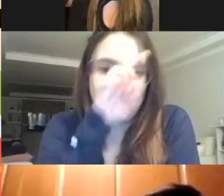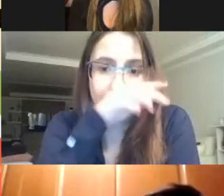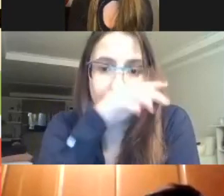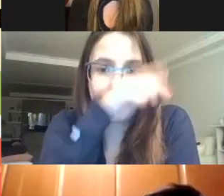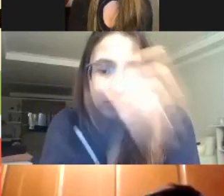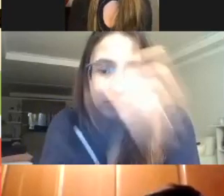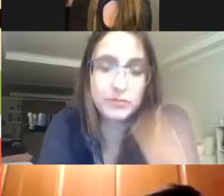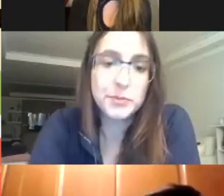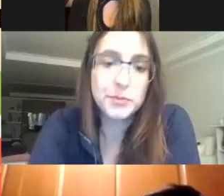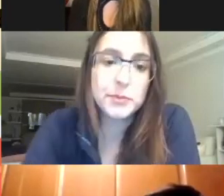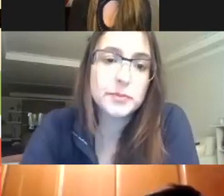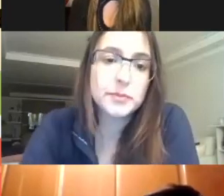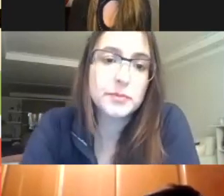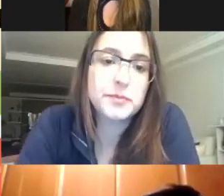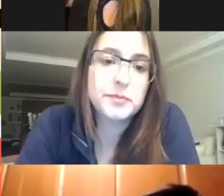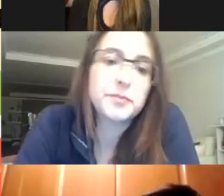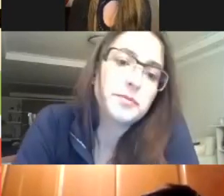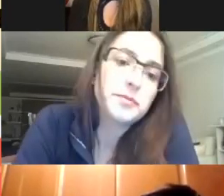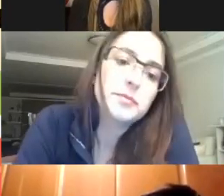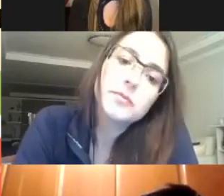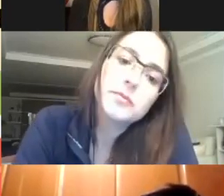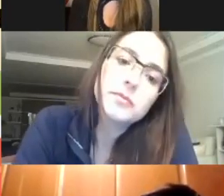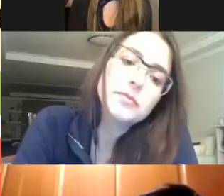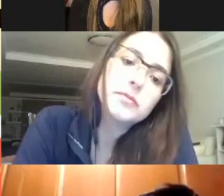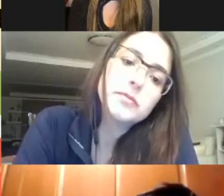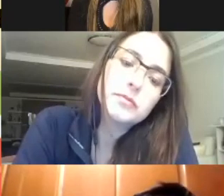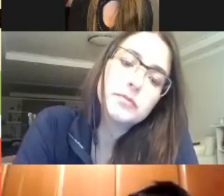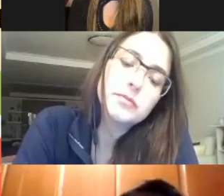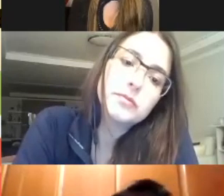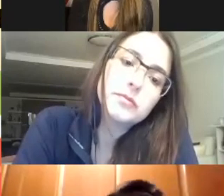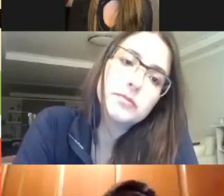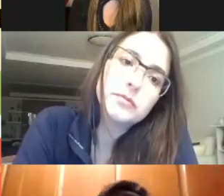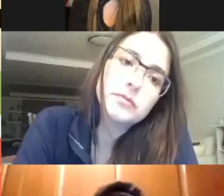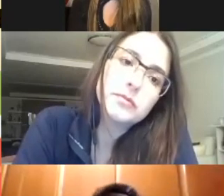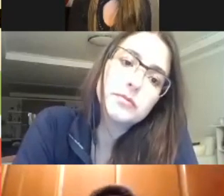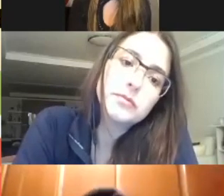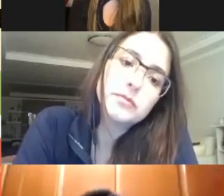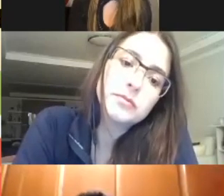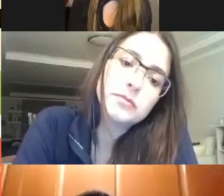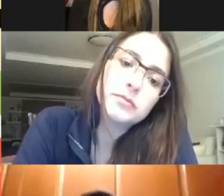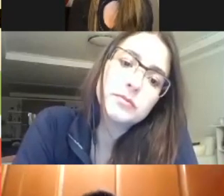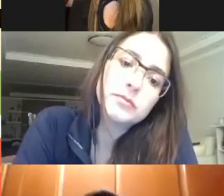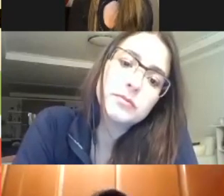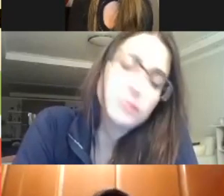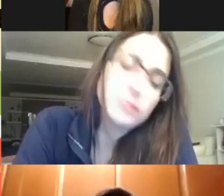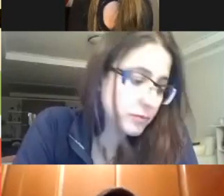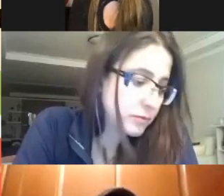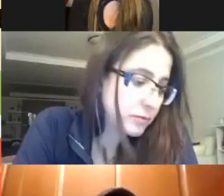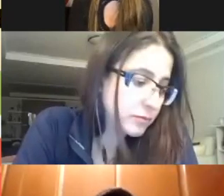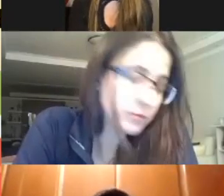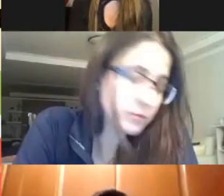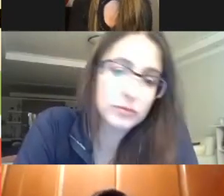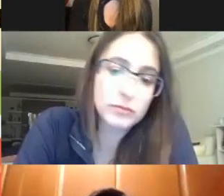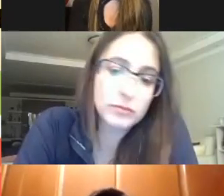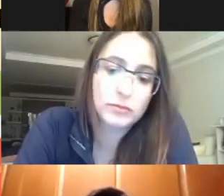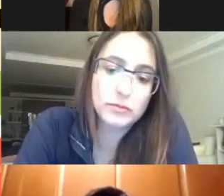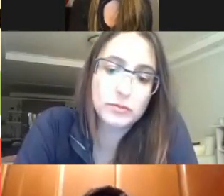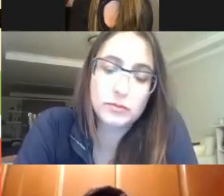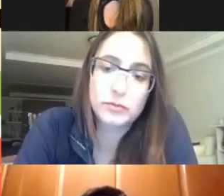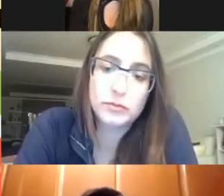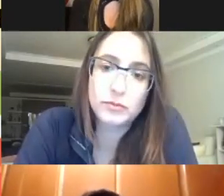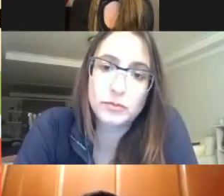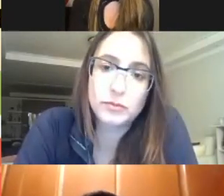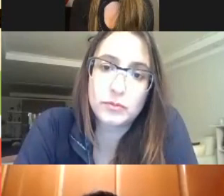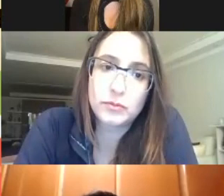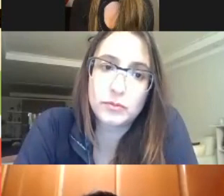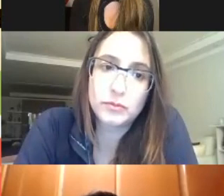importante, pessoal, é fundamental vocês terem um controle dos ingredientes, né, que são oferecidos, porque como eu falei no começo, muitas pessoas